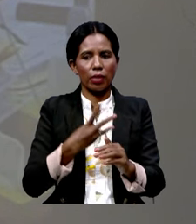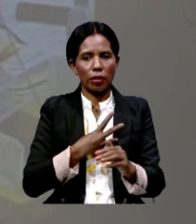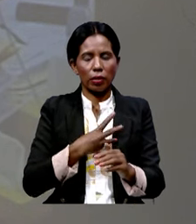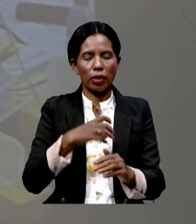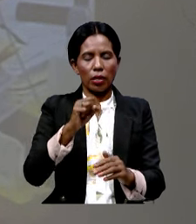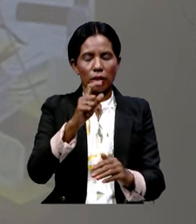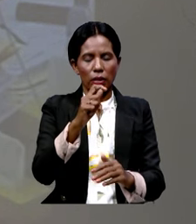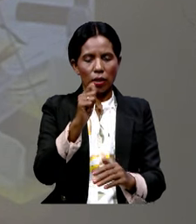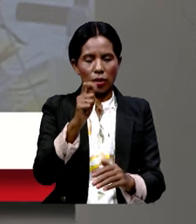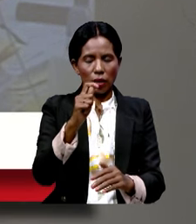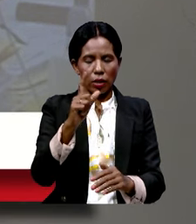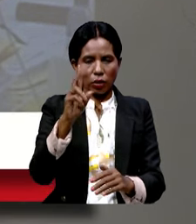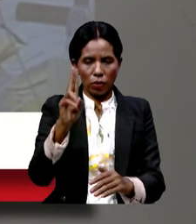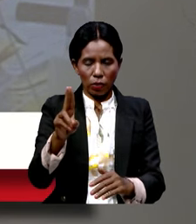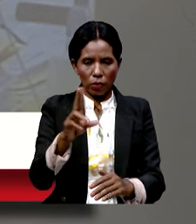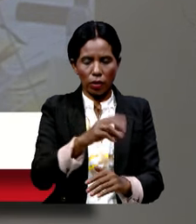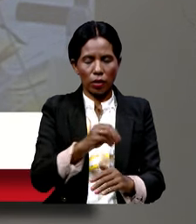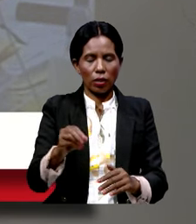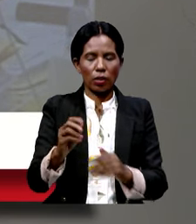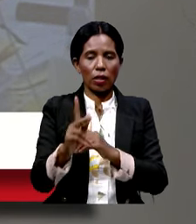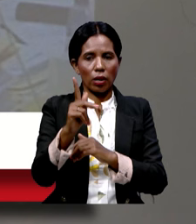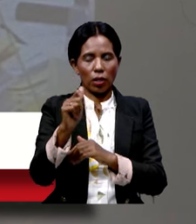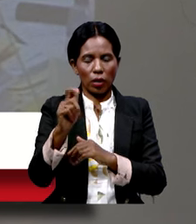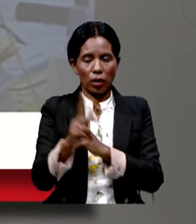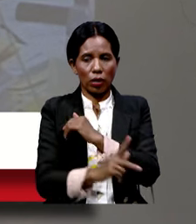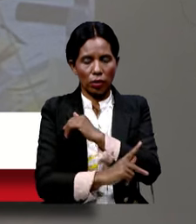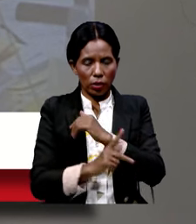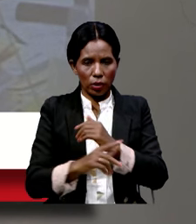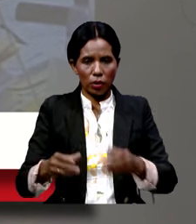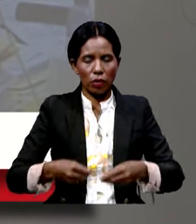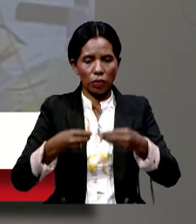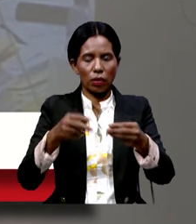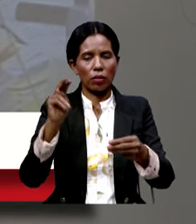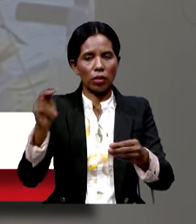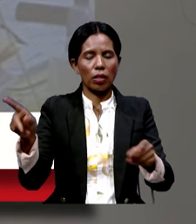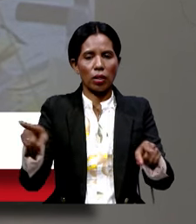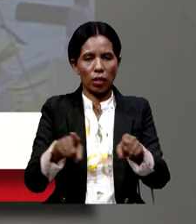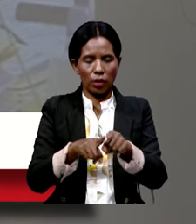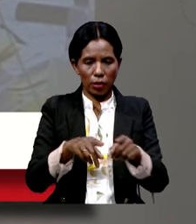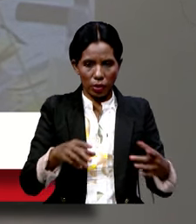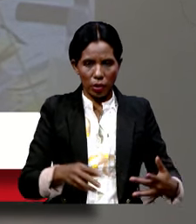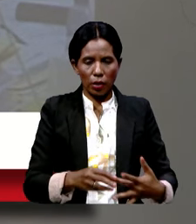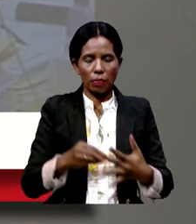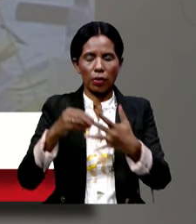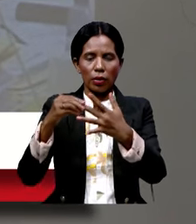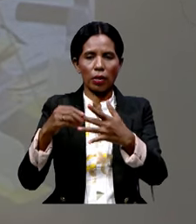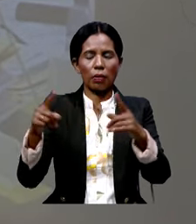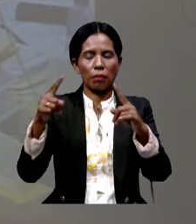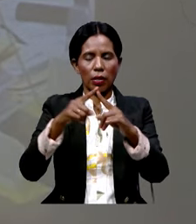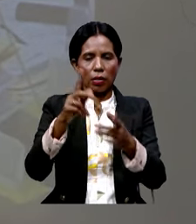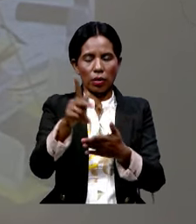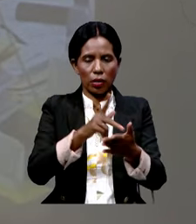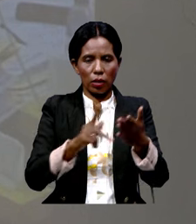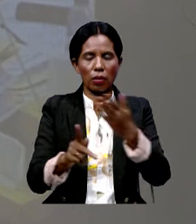Estatuto da Comissão Anticorrupção ainda, né? Bem, está a falar de um órgão especial ainda, para crime e corrupção,